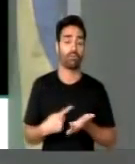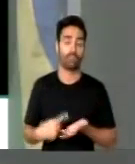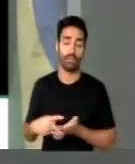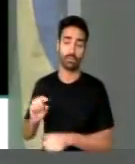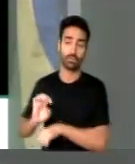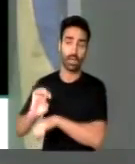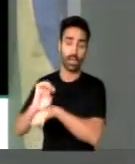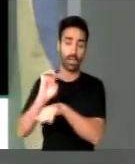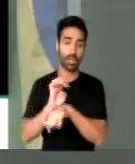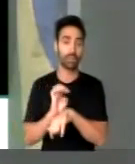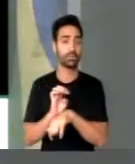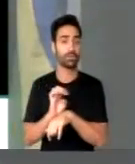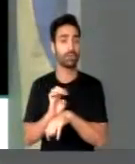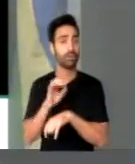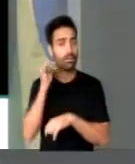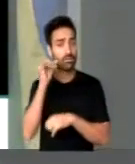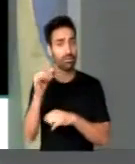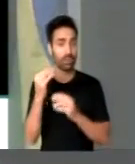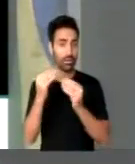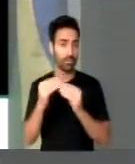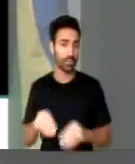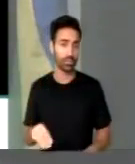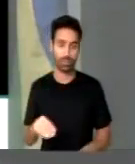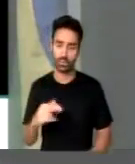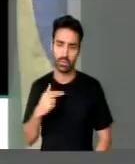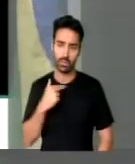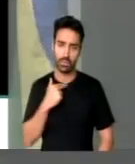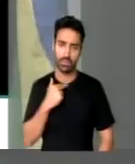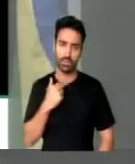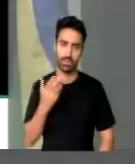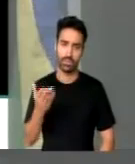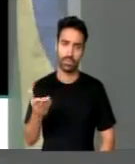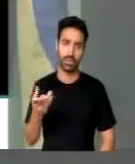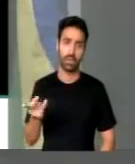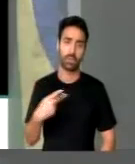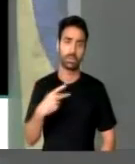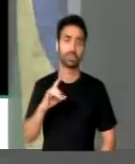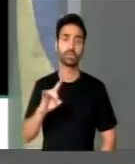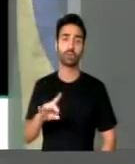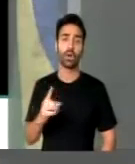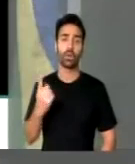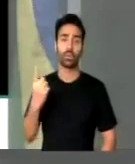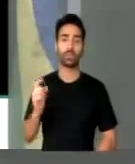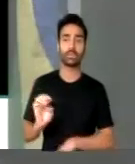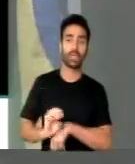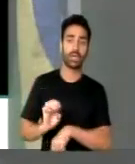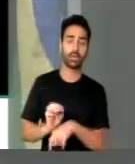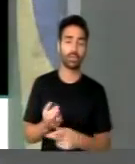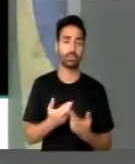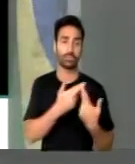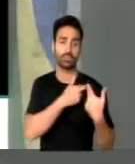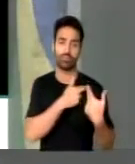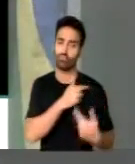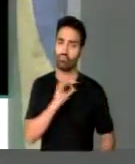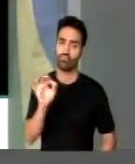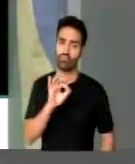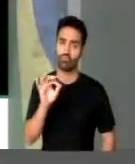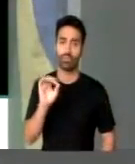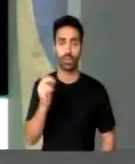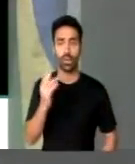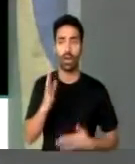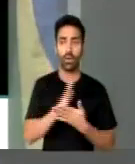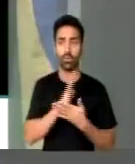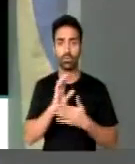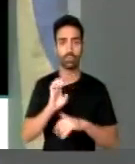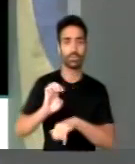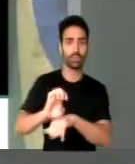estados, onde o prejuízo não pode ser apenas nas costas de um estado só, um estado ou de alguns